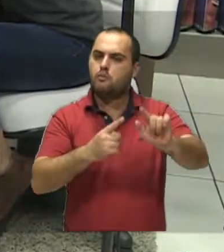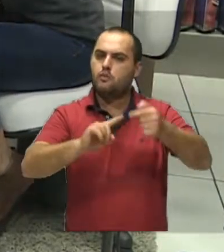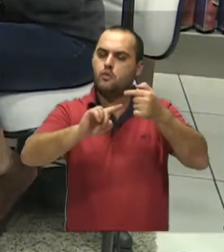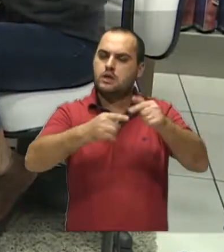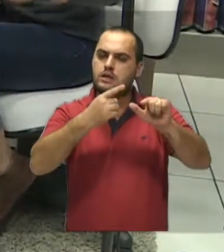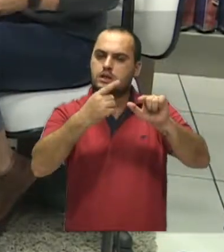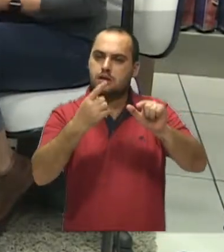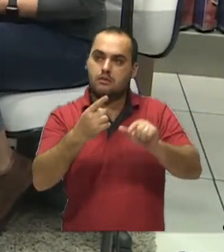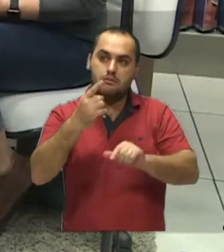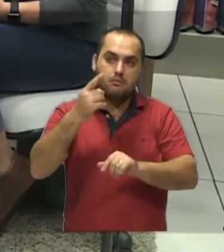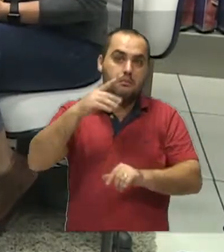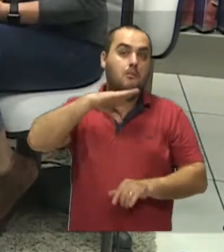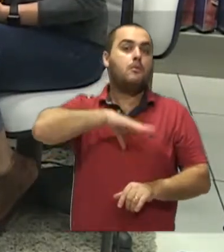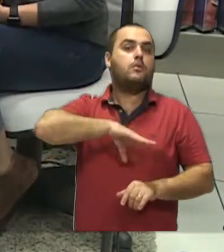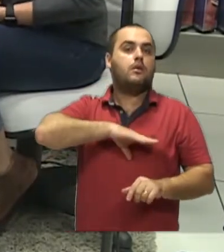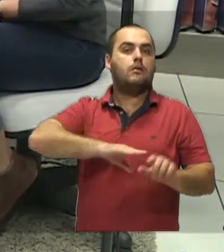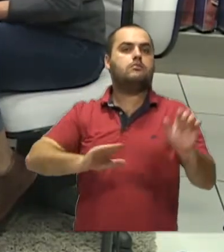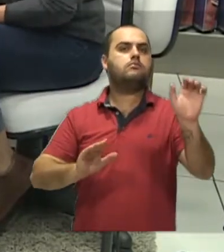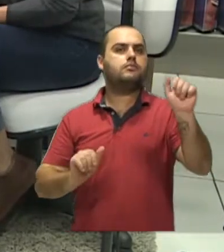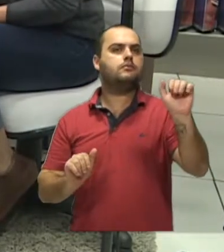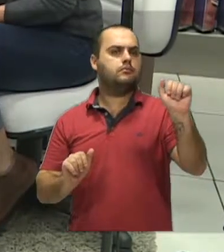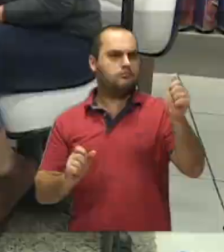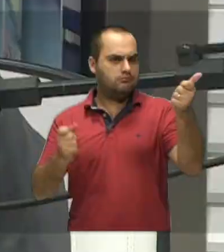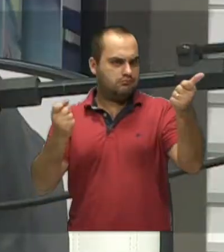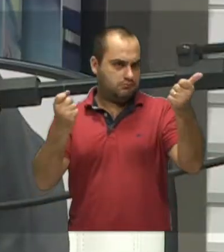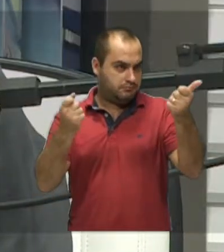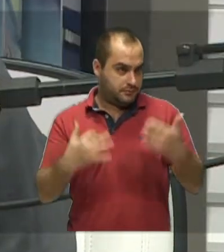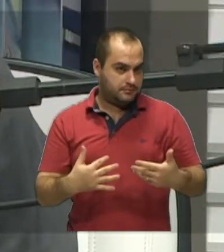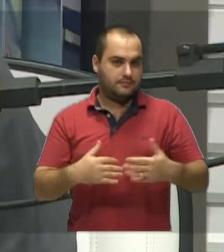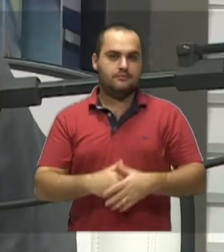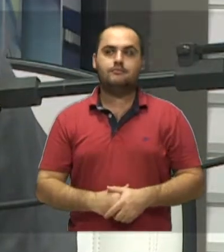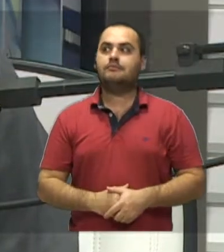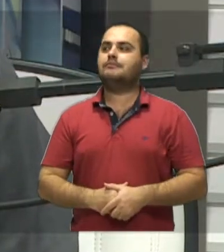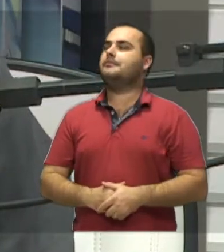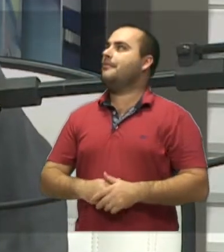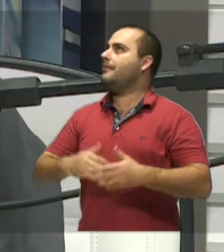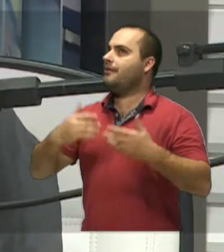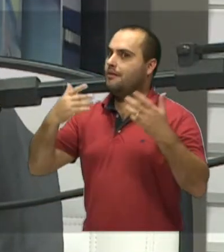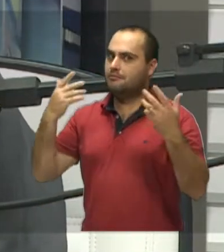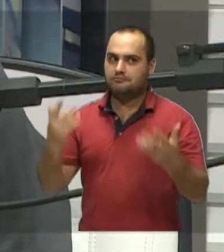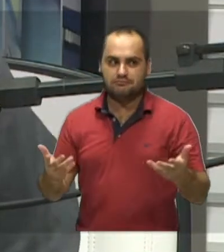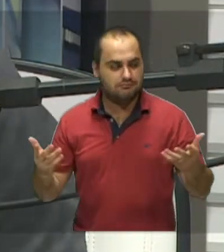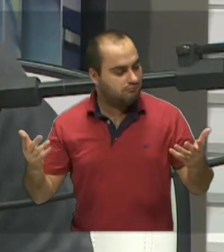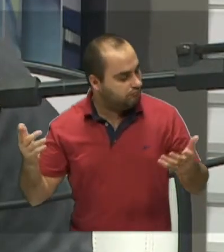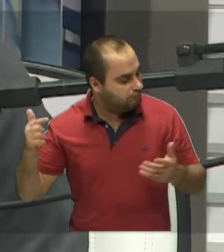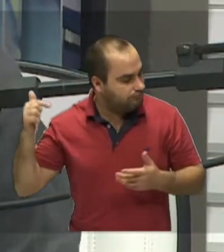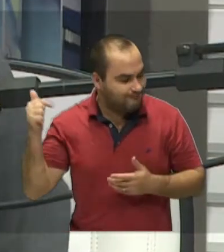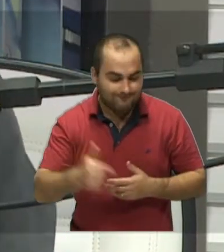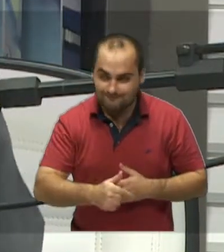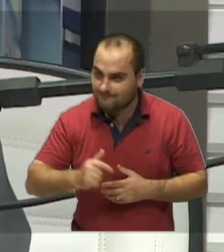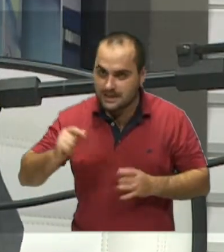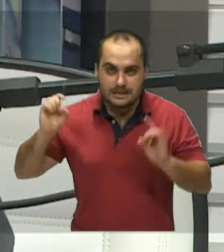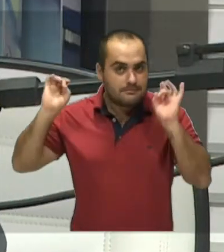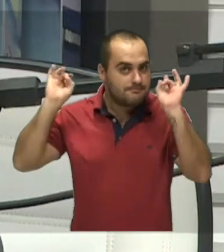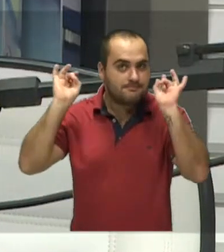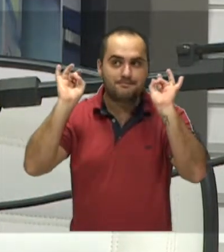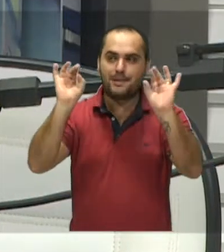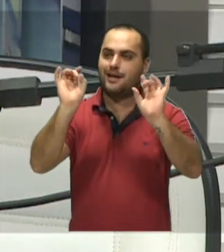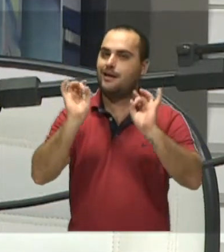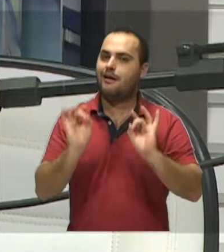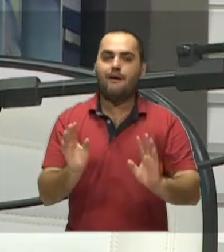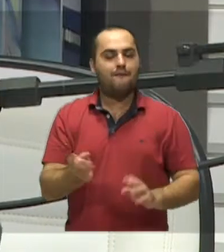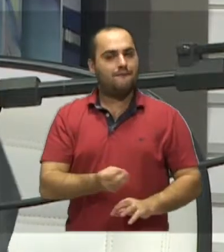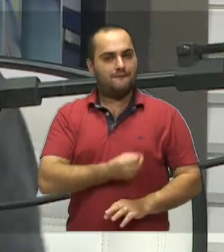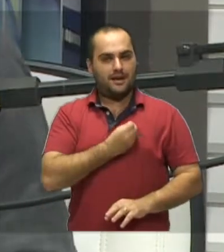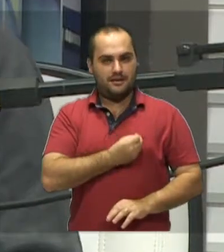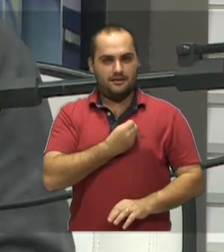Portugal, Espanha, como é que foi? Isso foi uma coisa que foi espetacular na nossa vida. Foi uma experiência super. Você imagina o seguinte, cara.